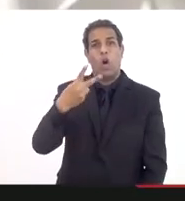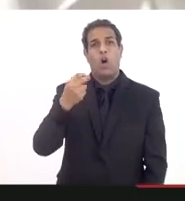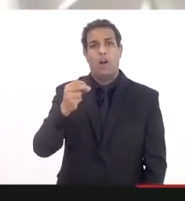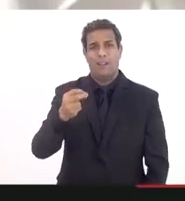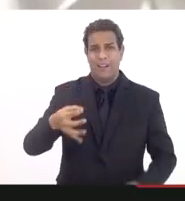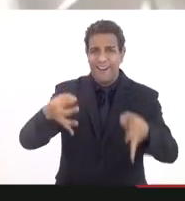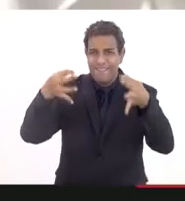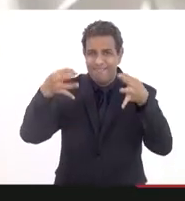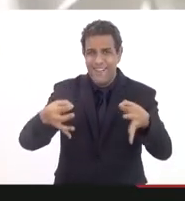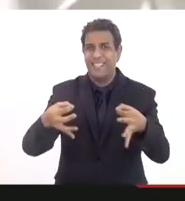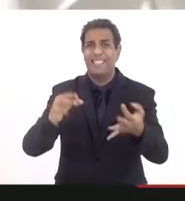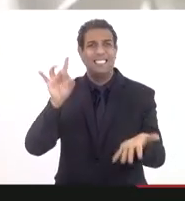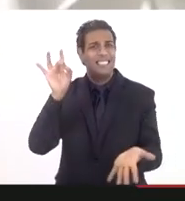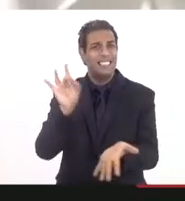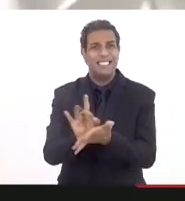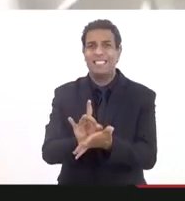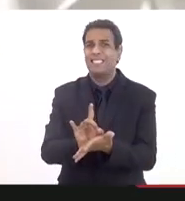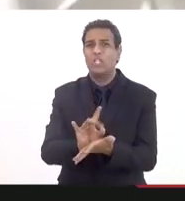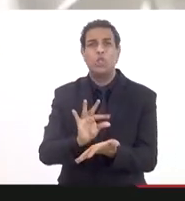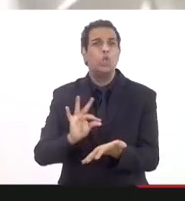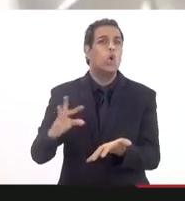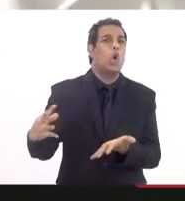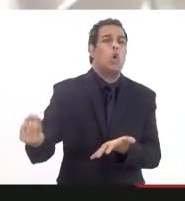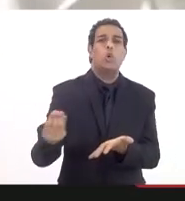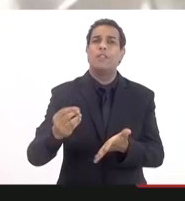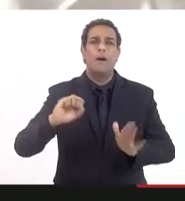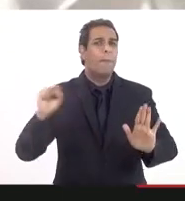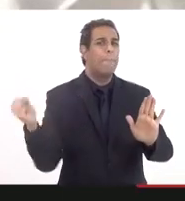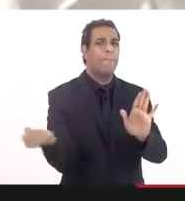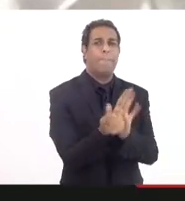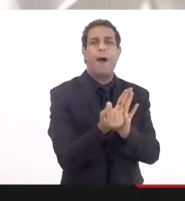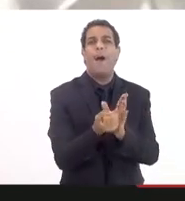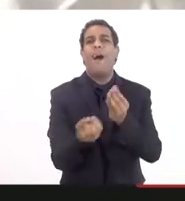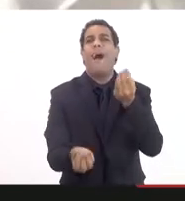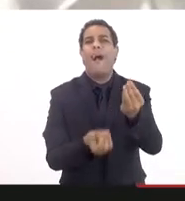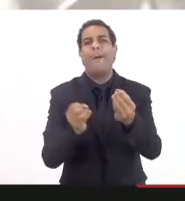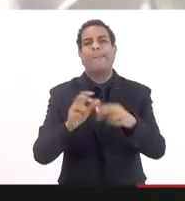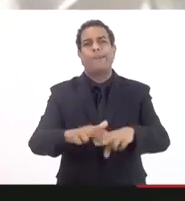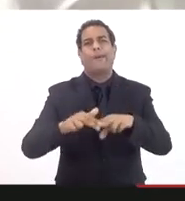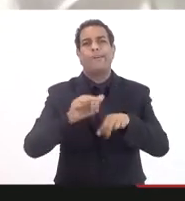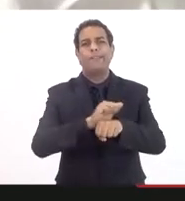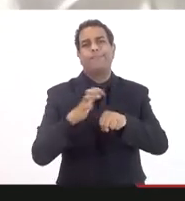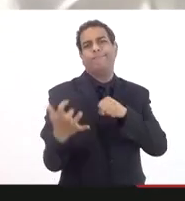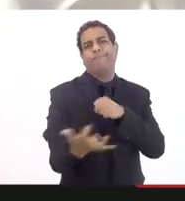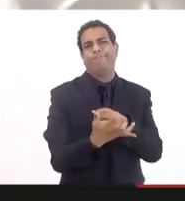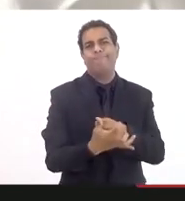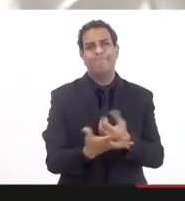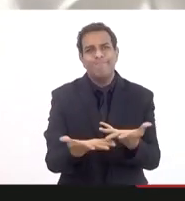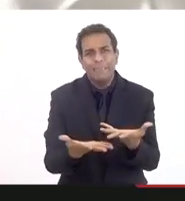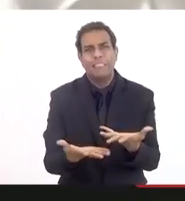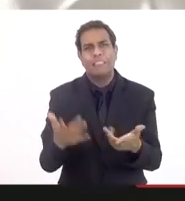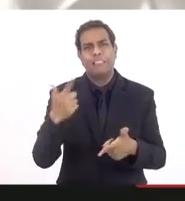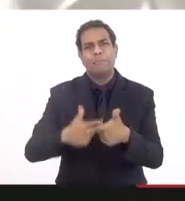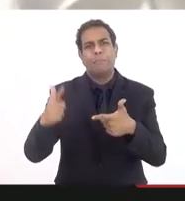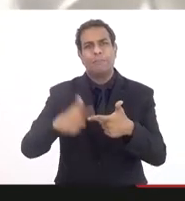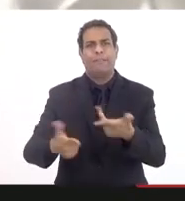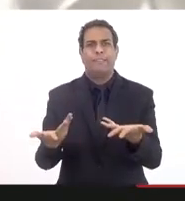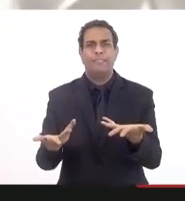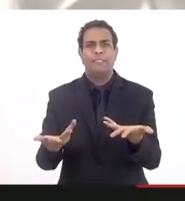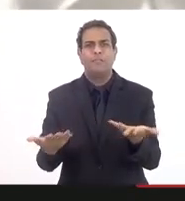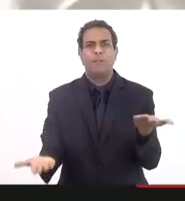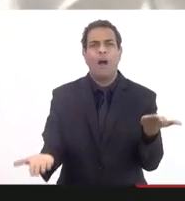a realidade. Todos foram impactados pela questão da COVID-19. Portanto, há